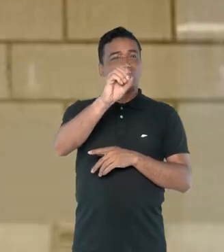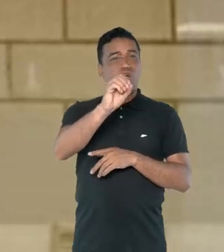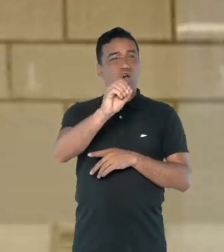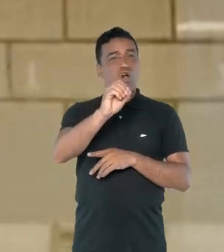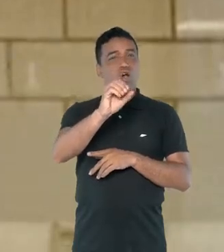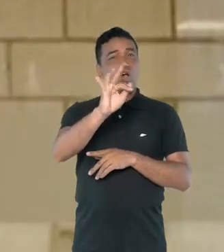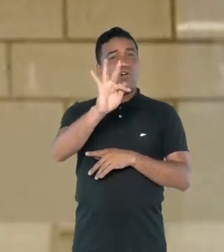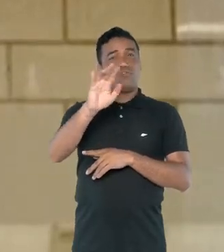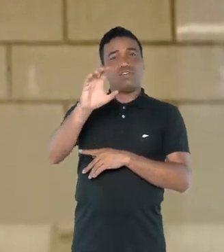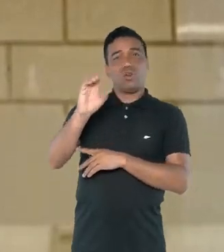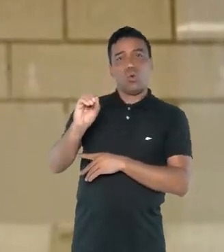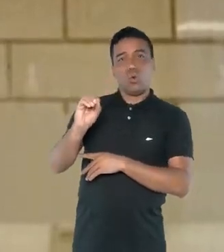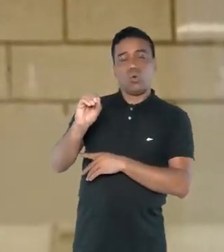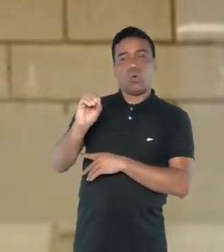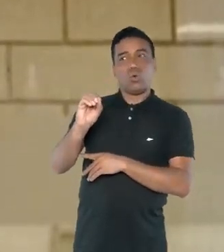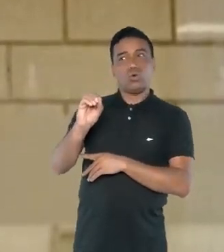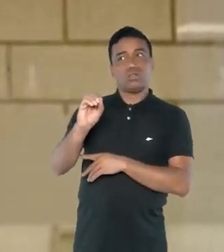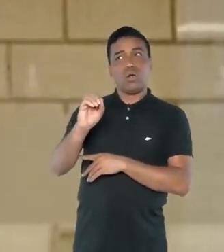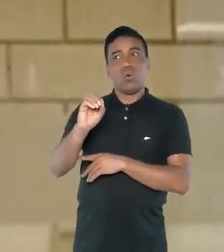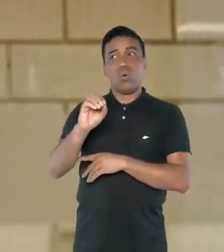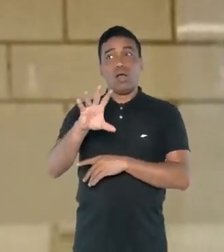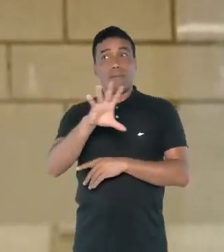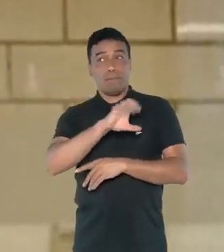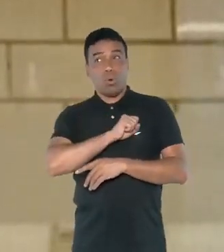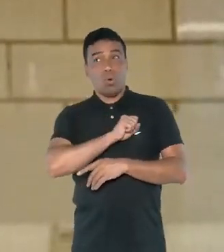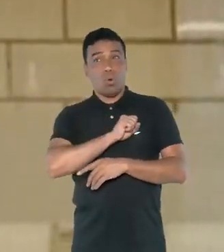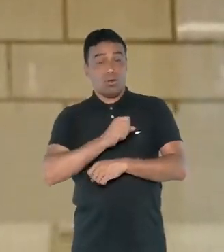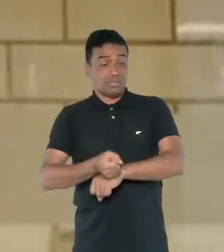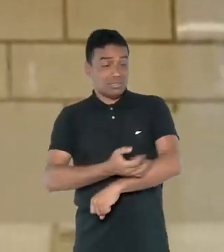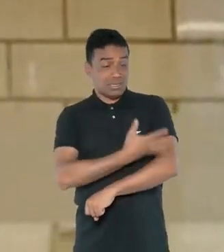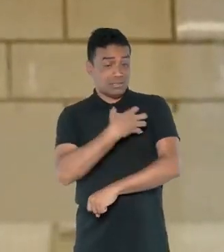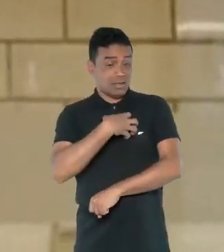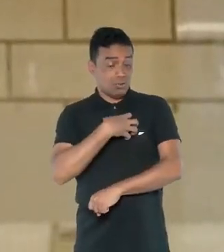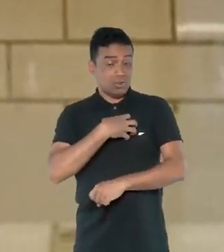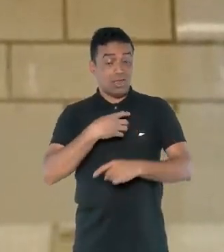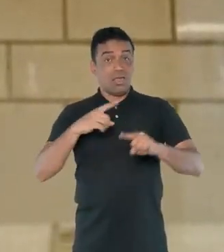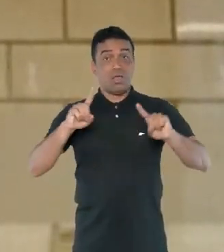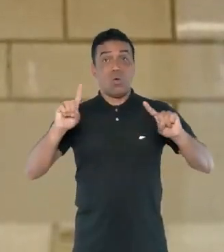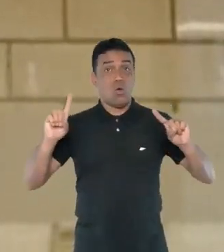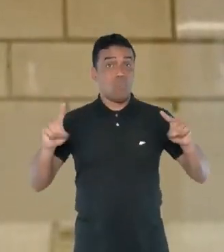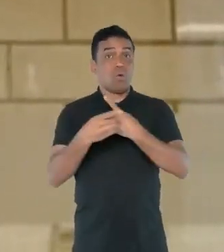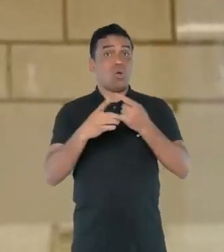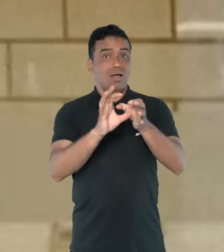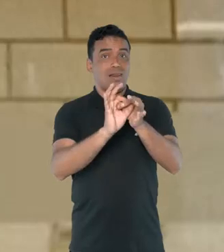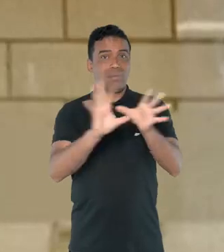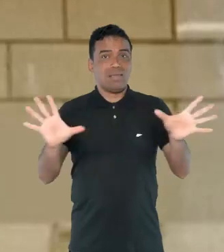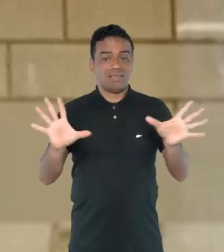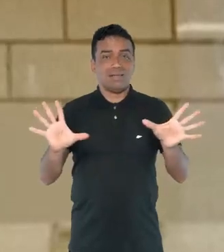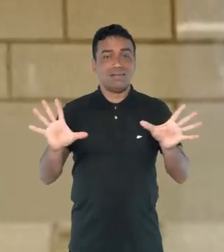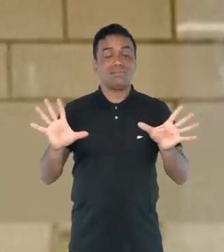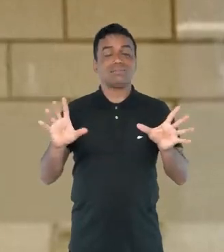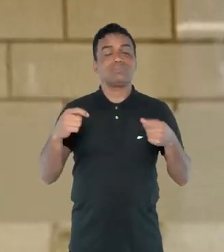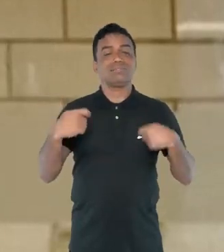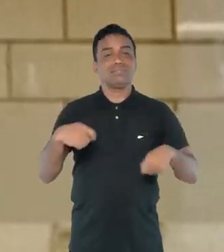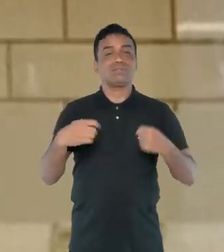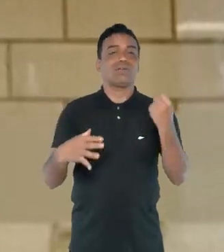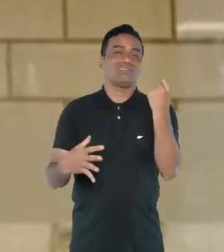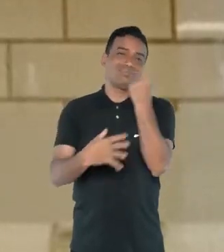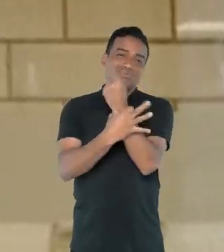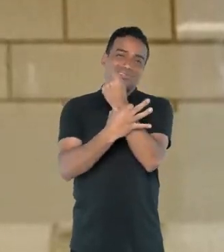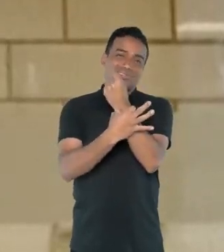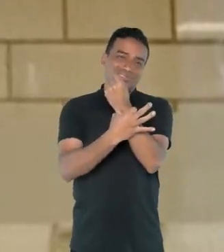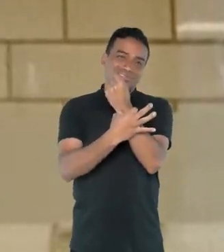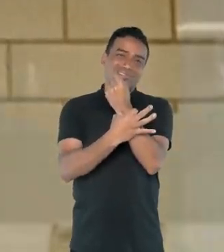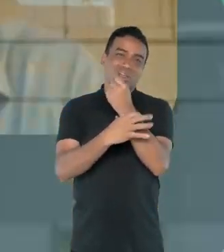outra paixão que vem à tona, que se contrapõe à liberdade? A paixão pela segurança. Sim.